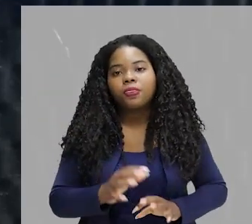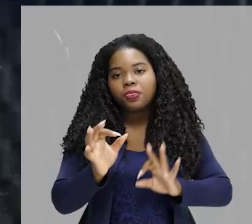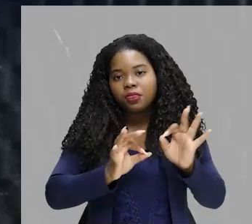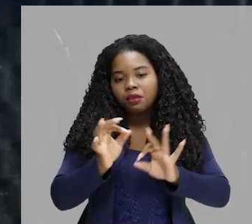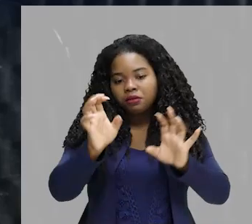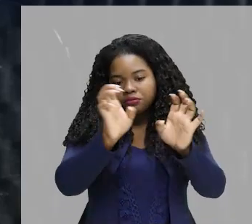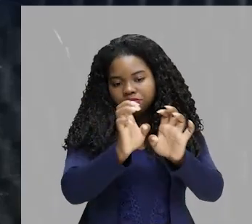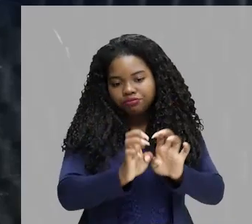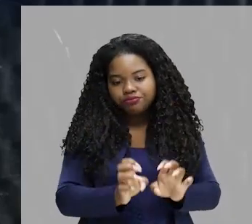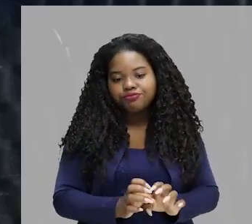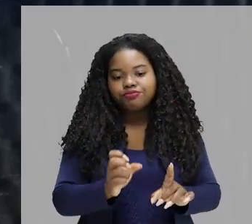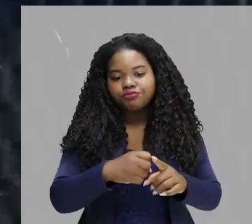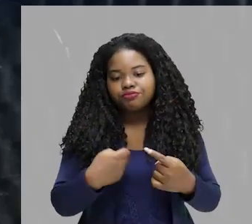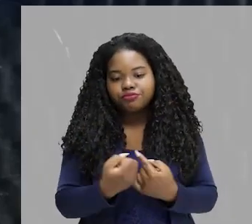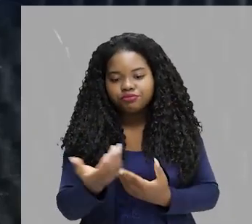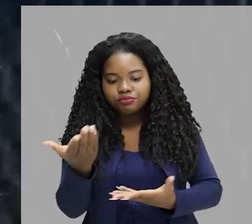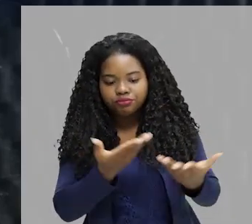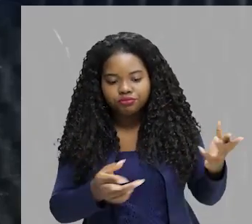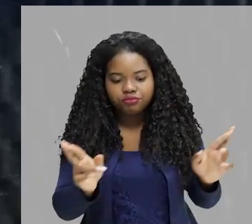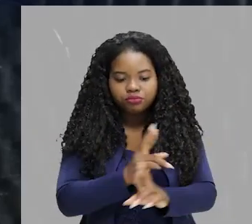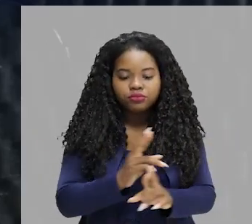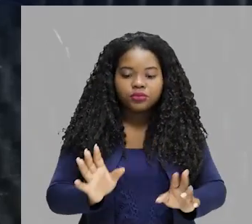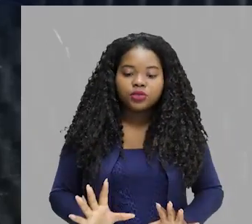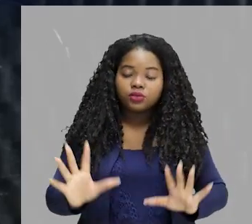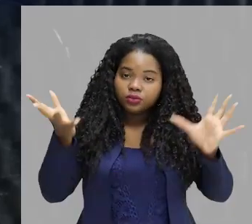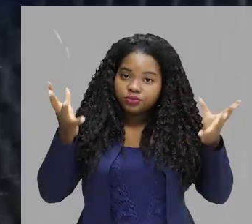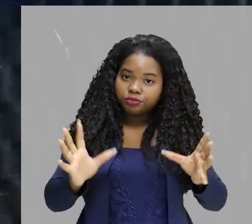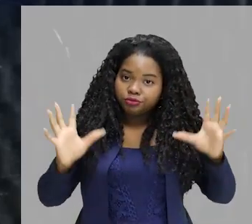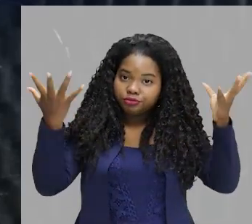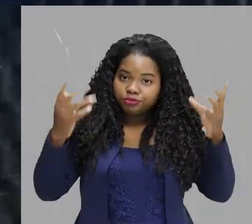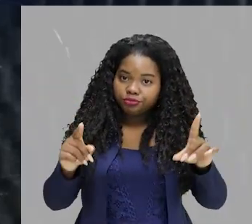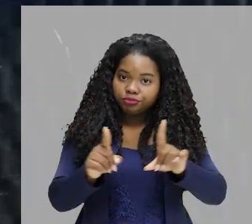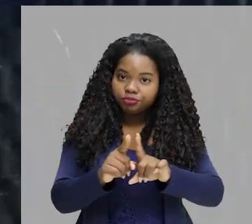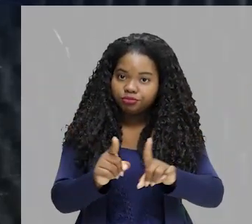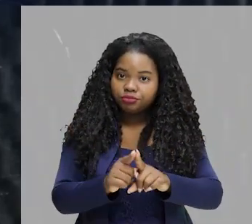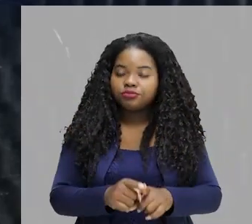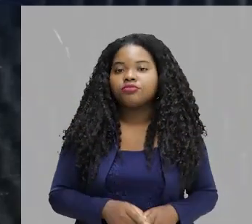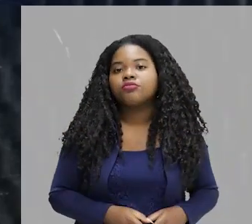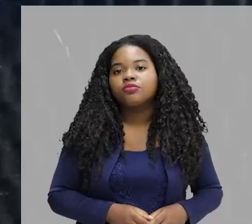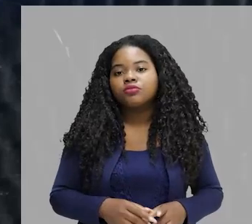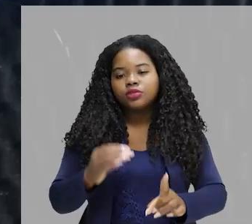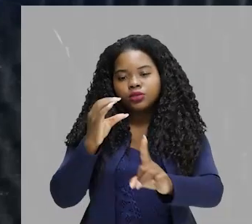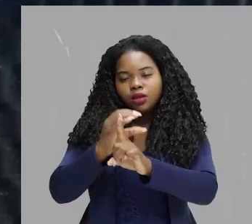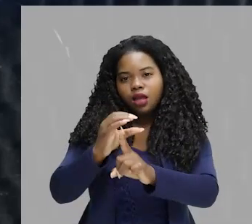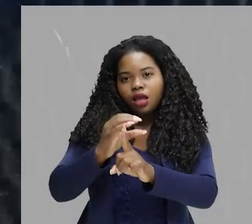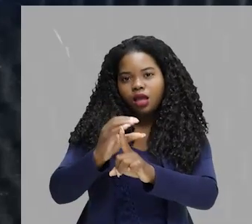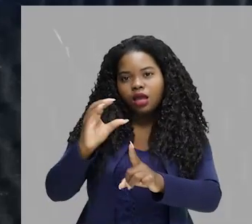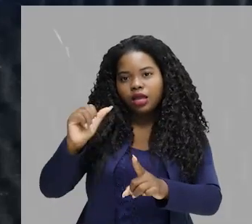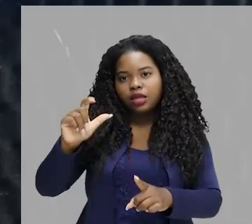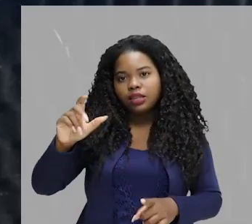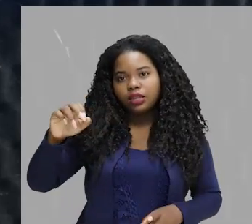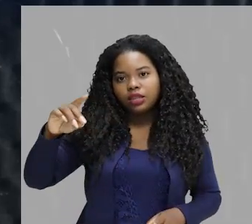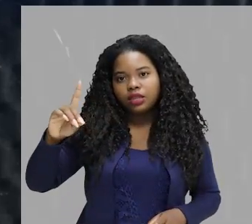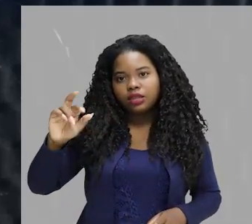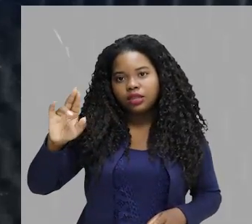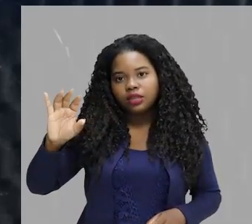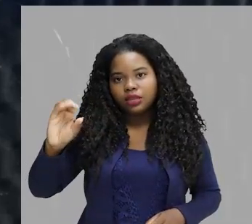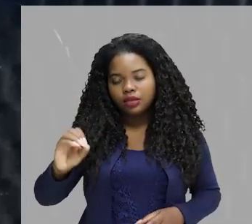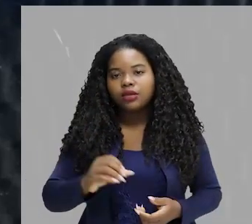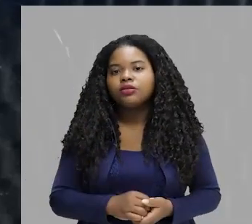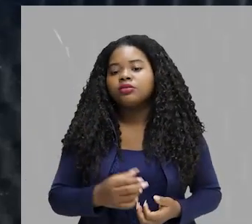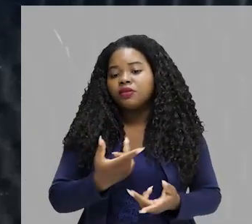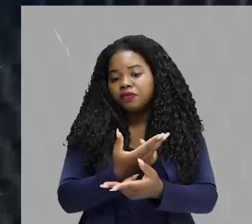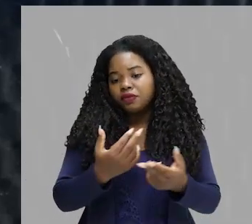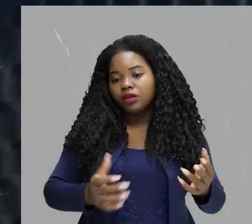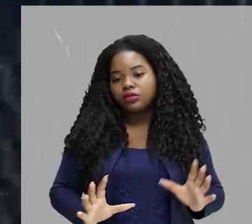interações sociais. E muitas festividades também, se a gente analisar o nosso calendário, né, o calendário anual, existem muitas